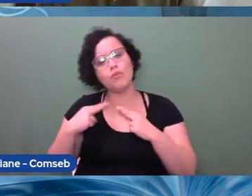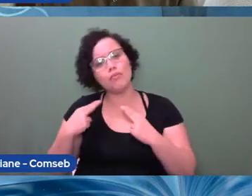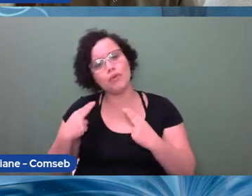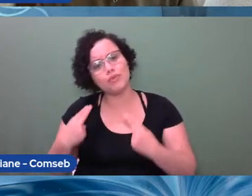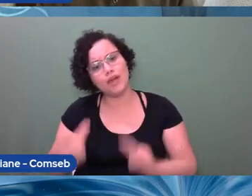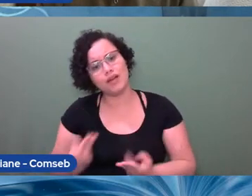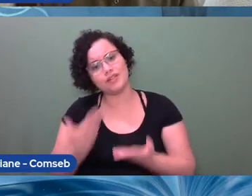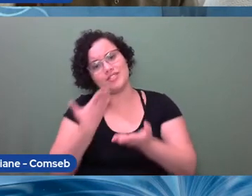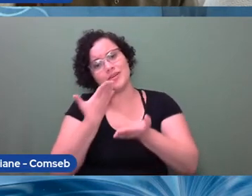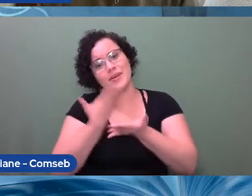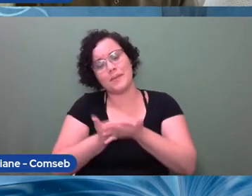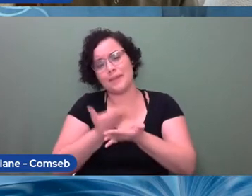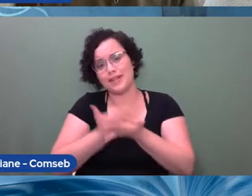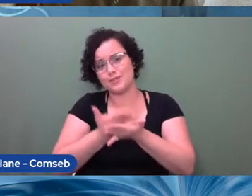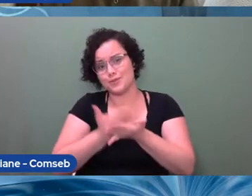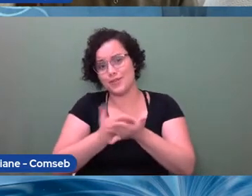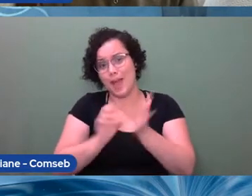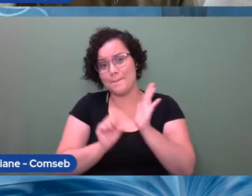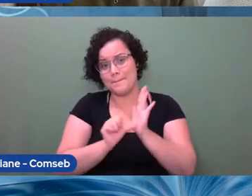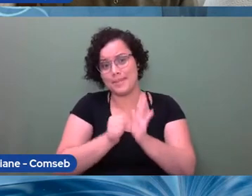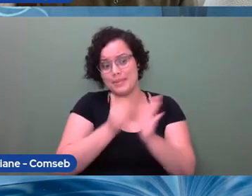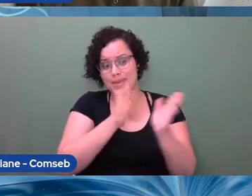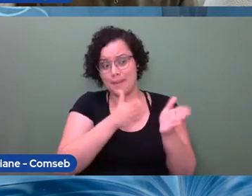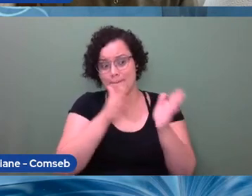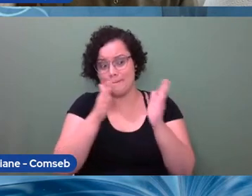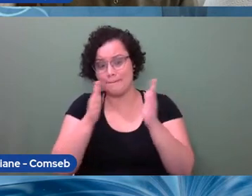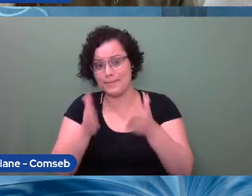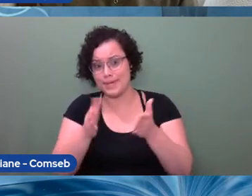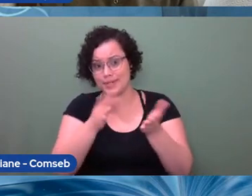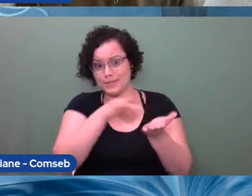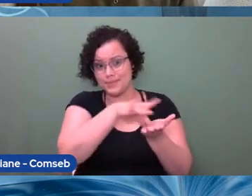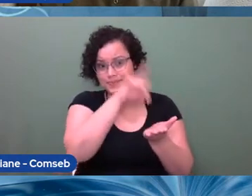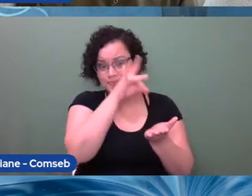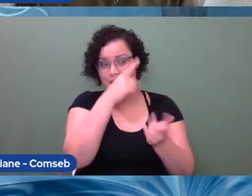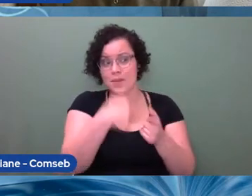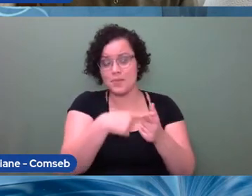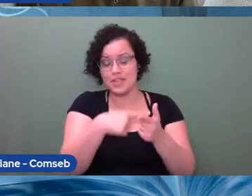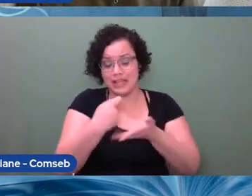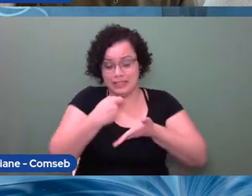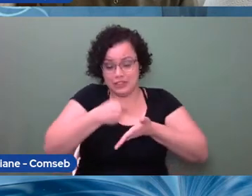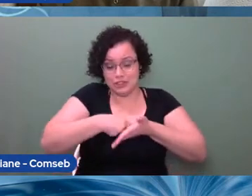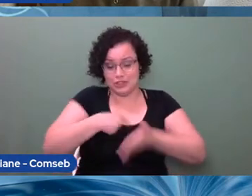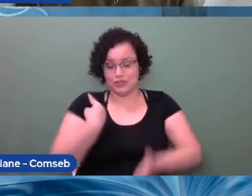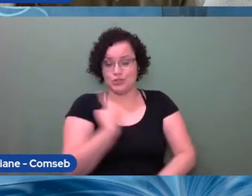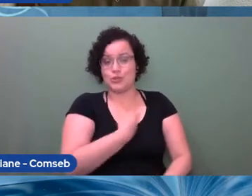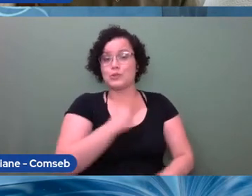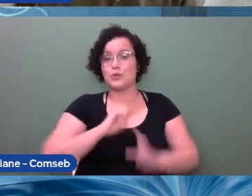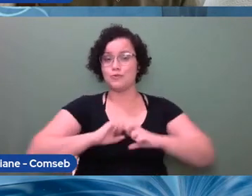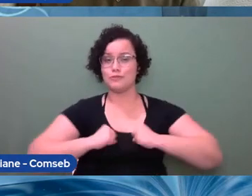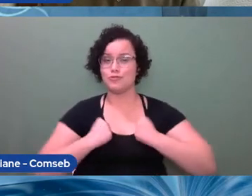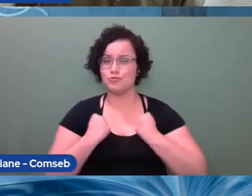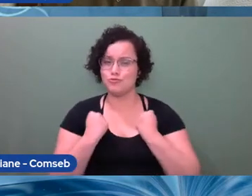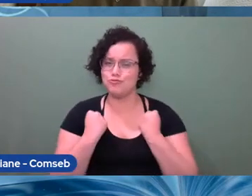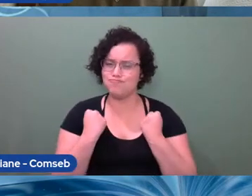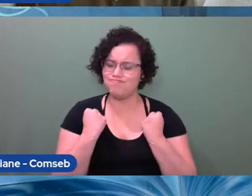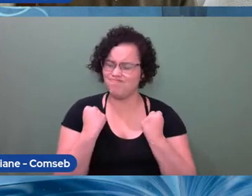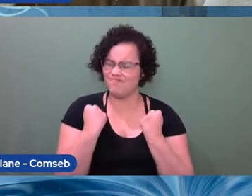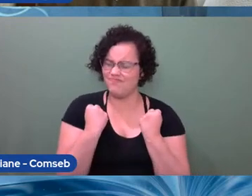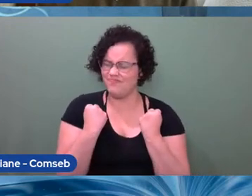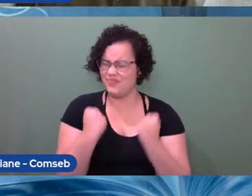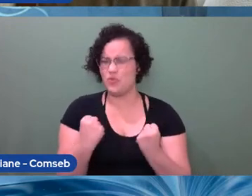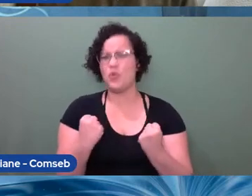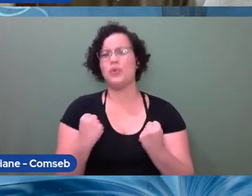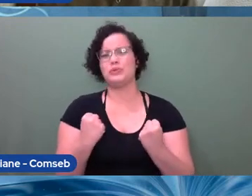estudar essa primeira parte e entendê-la, que ela exige de nós um esforço muito maior do que